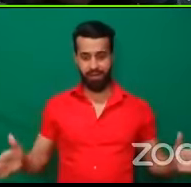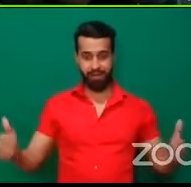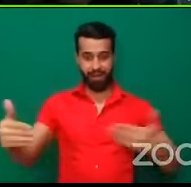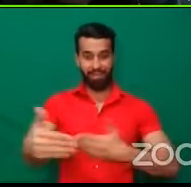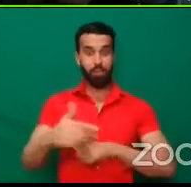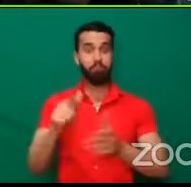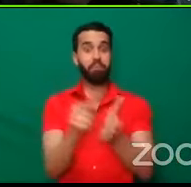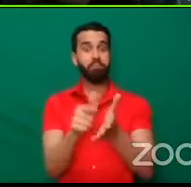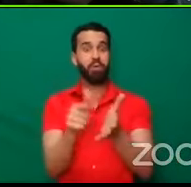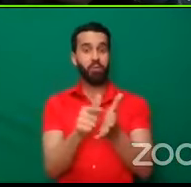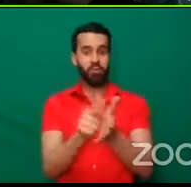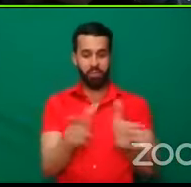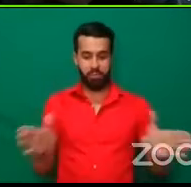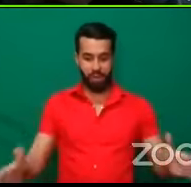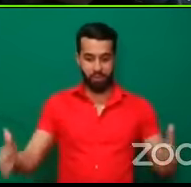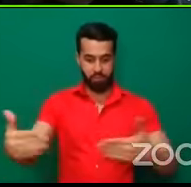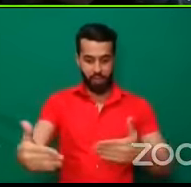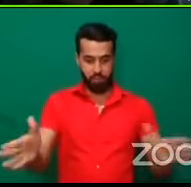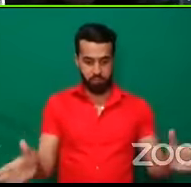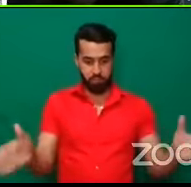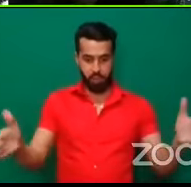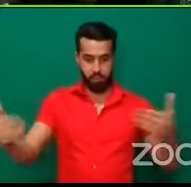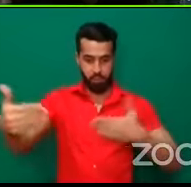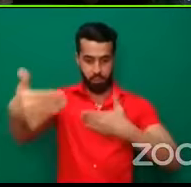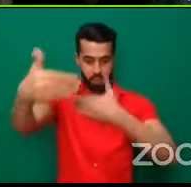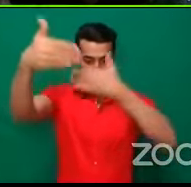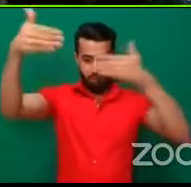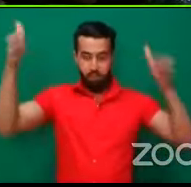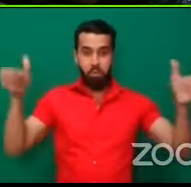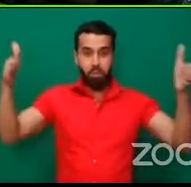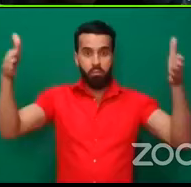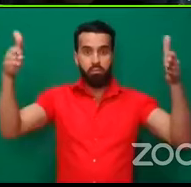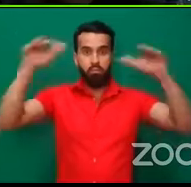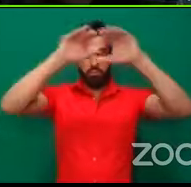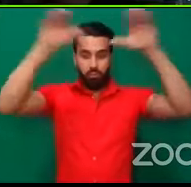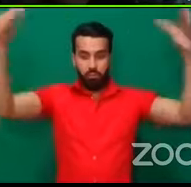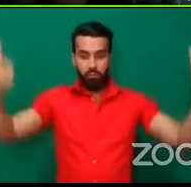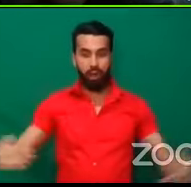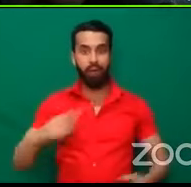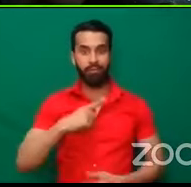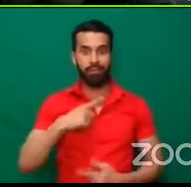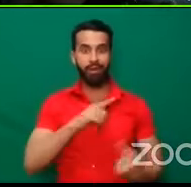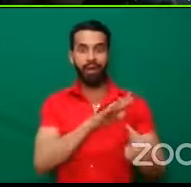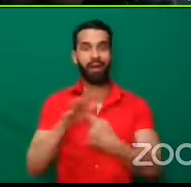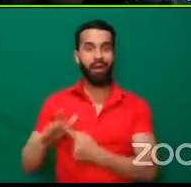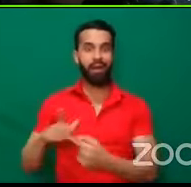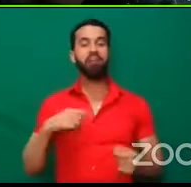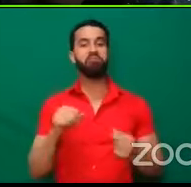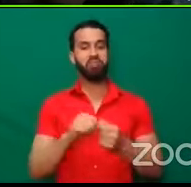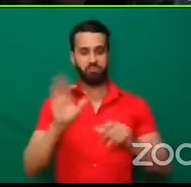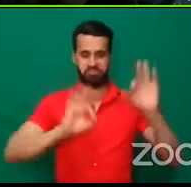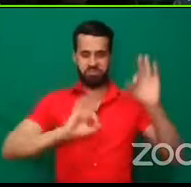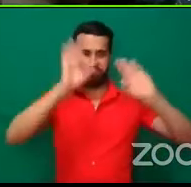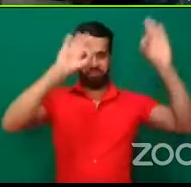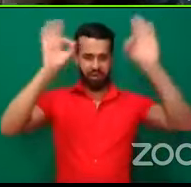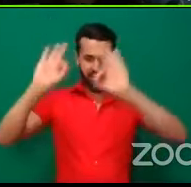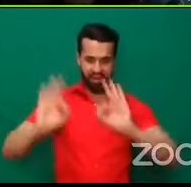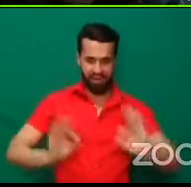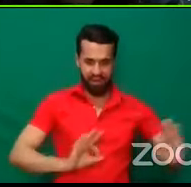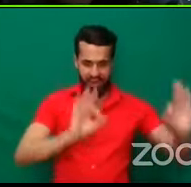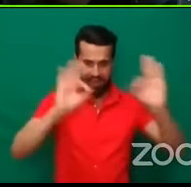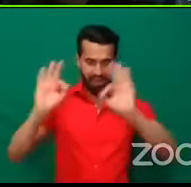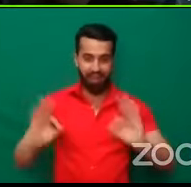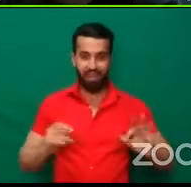né, a máquina e, bom, deu no que deu, né? Usei efeito prático, muito efeito